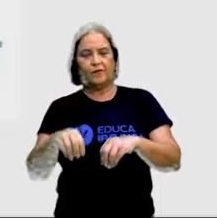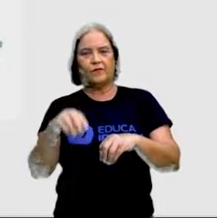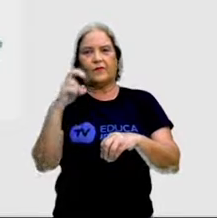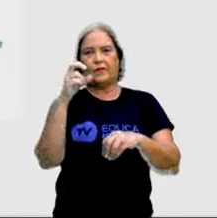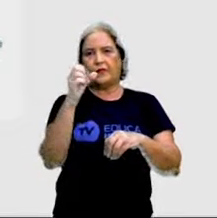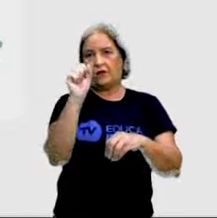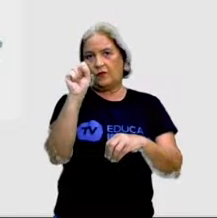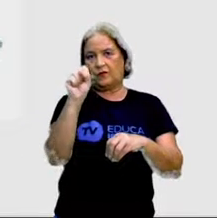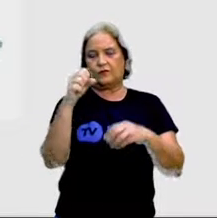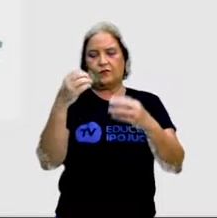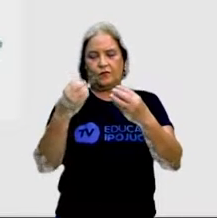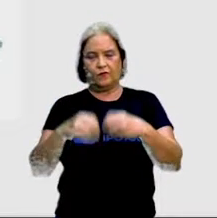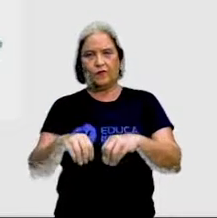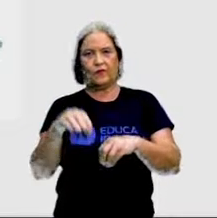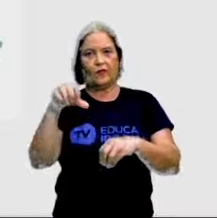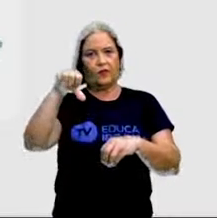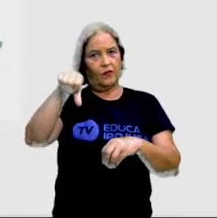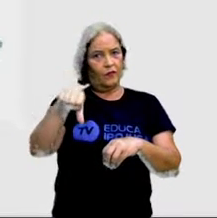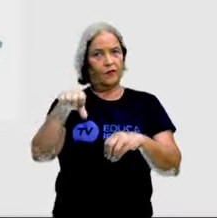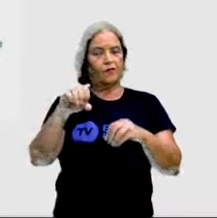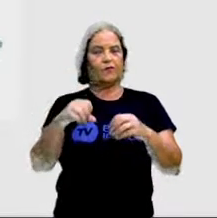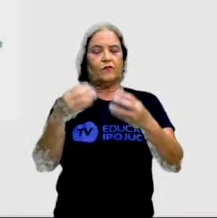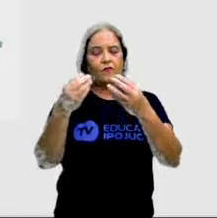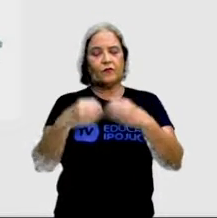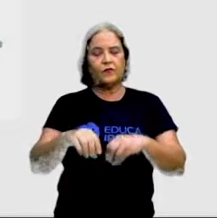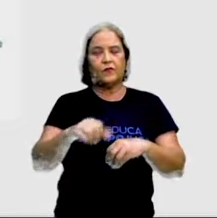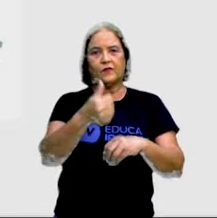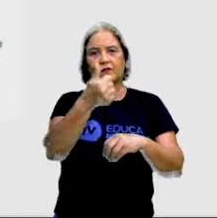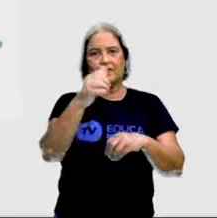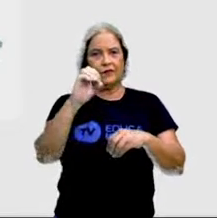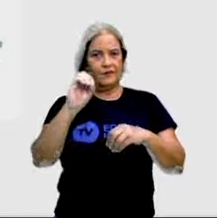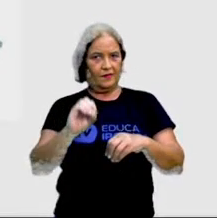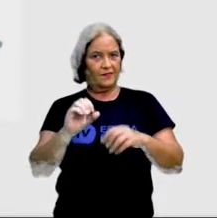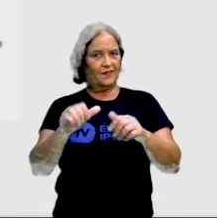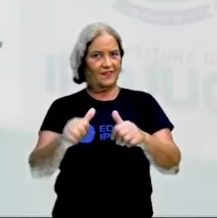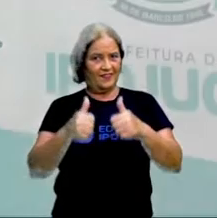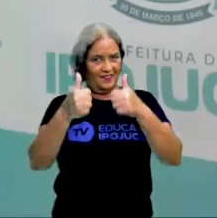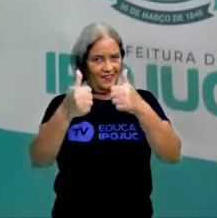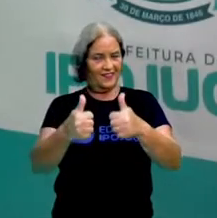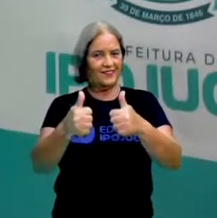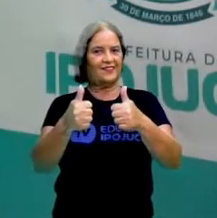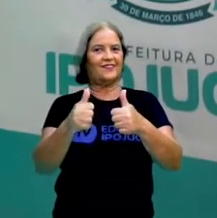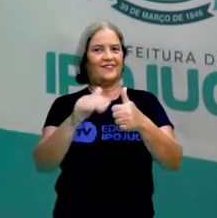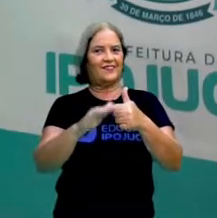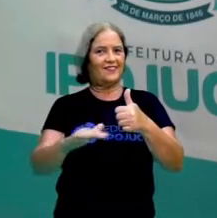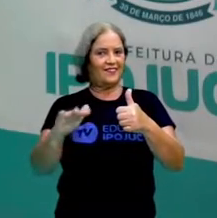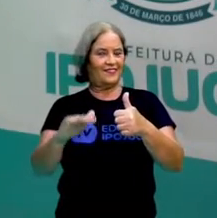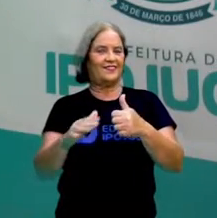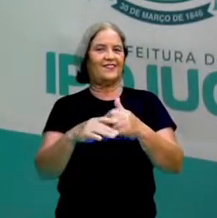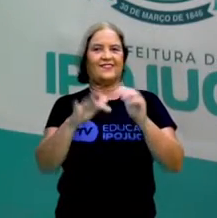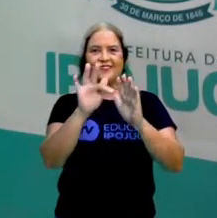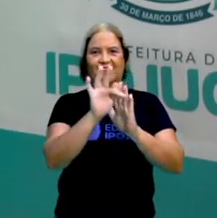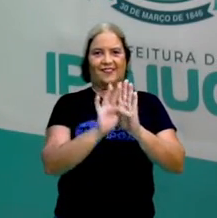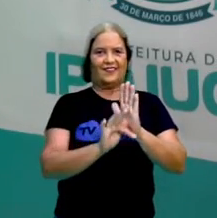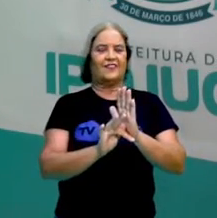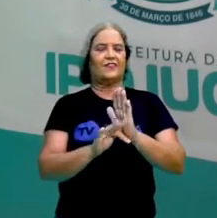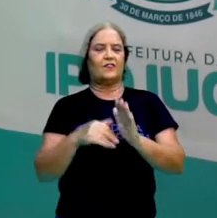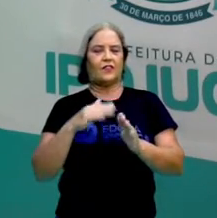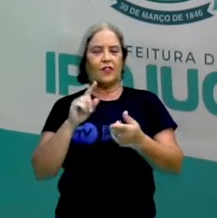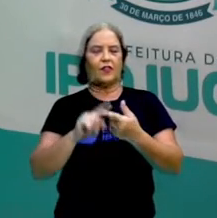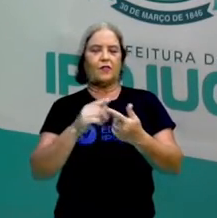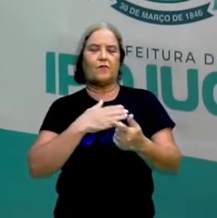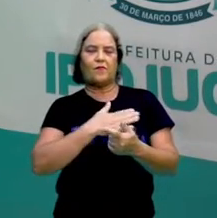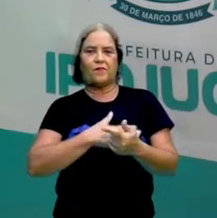oito bota nove e bota 10 legal né criança exercitei isto eu também